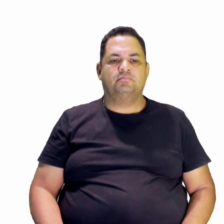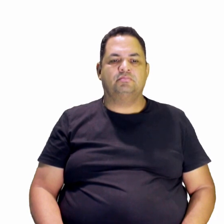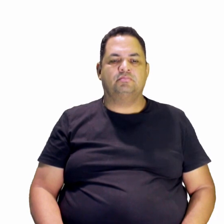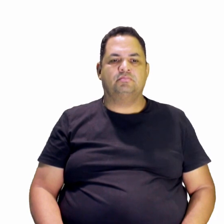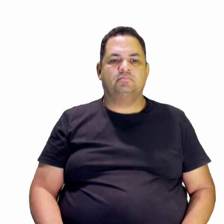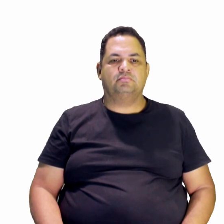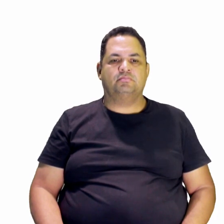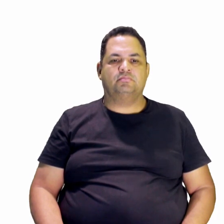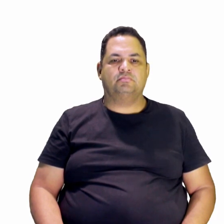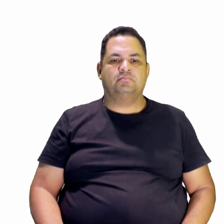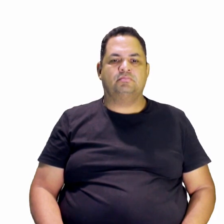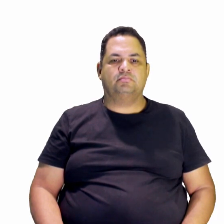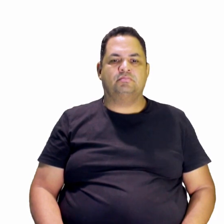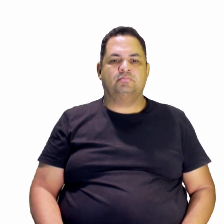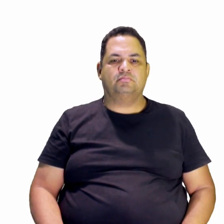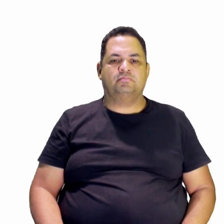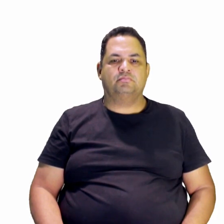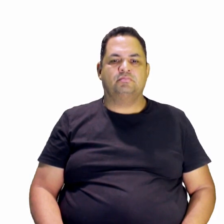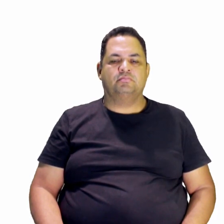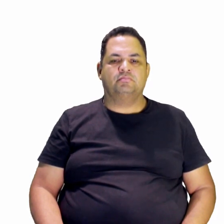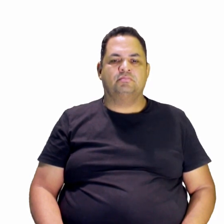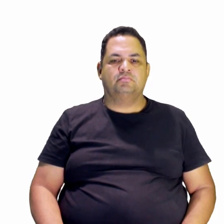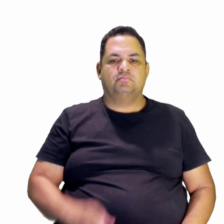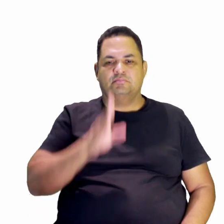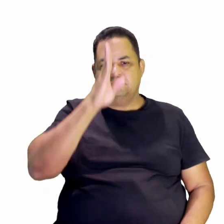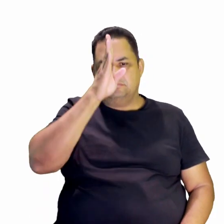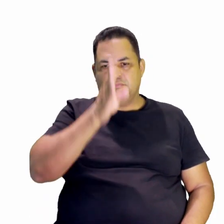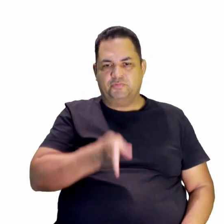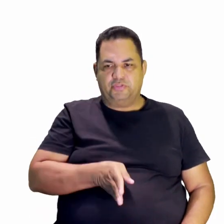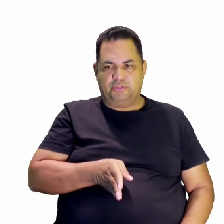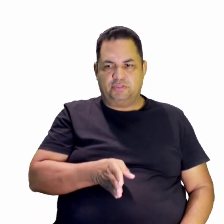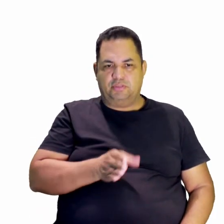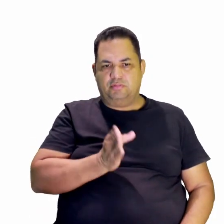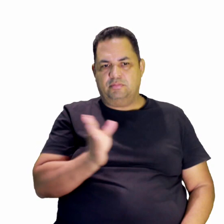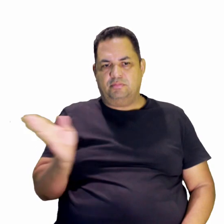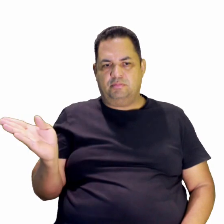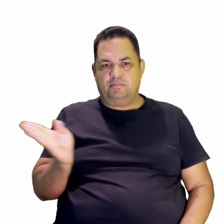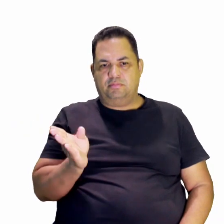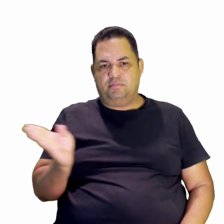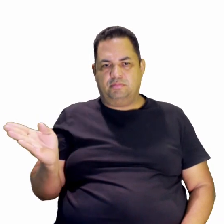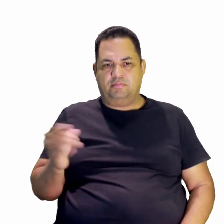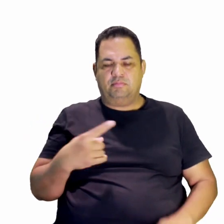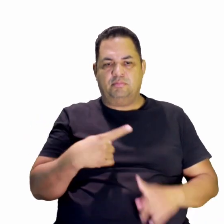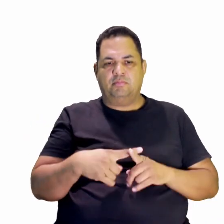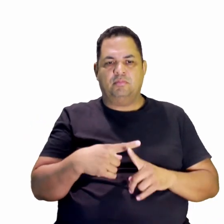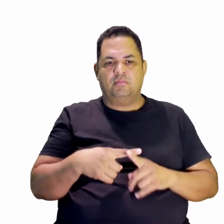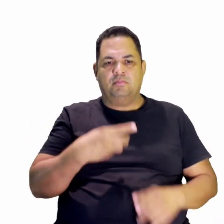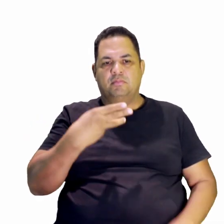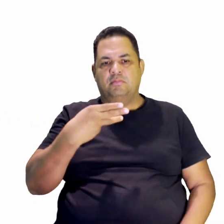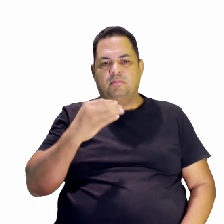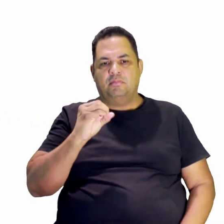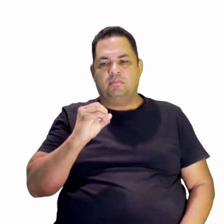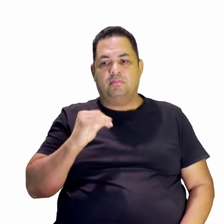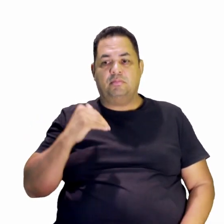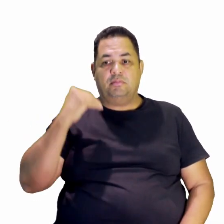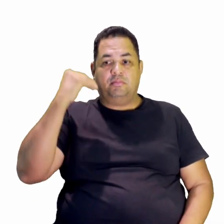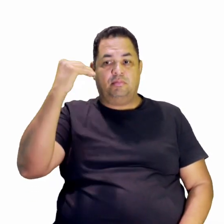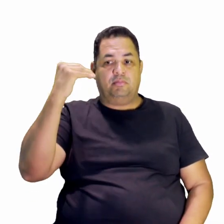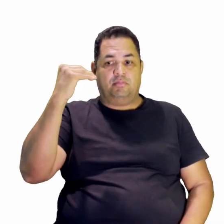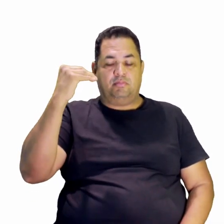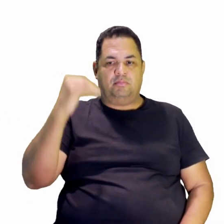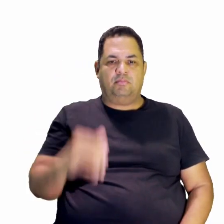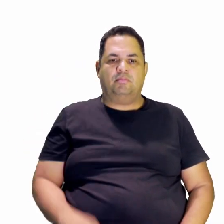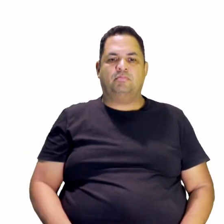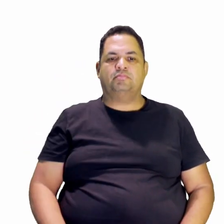caso, ela é vertical para a direita. Por quê? Porque o 30 é maior do que o 21. Então, é o